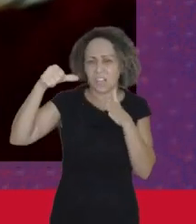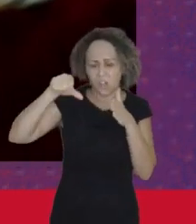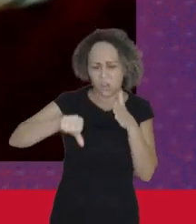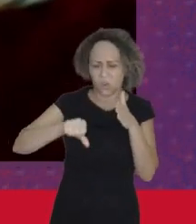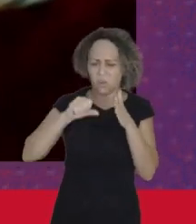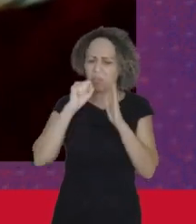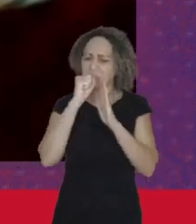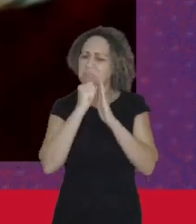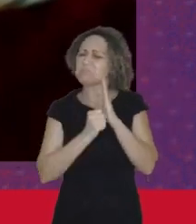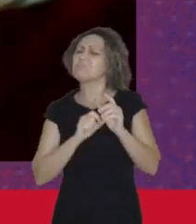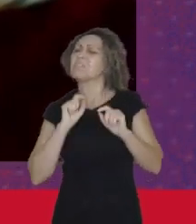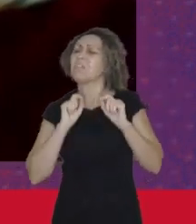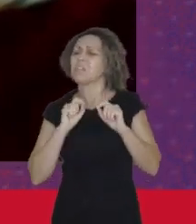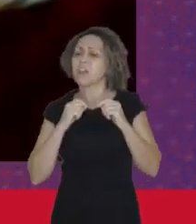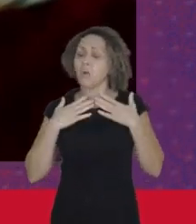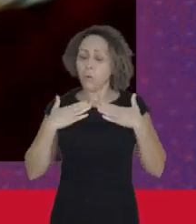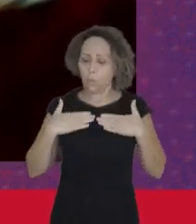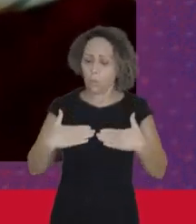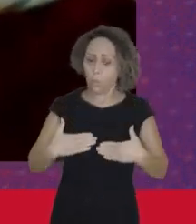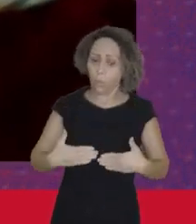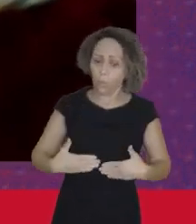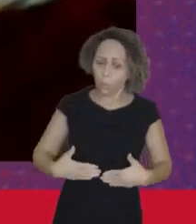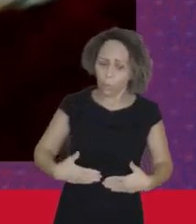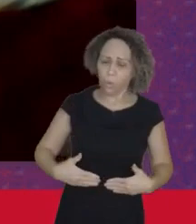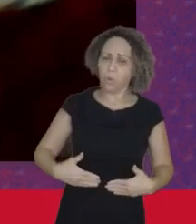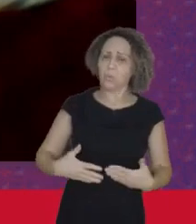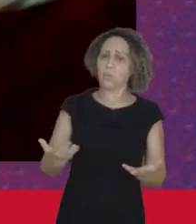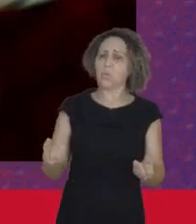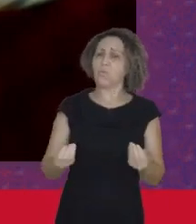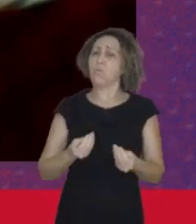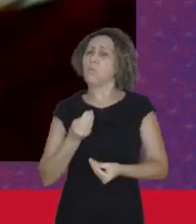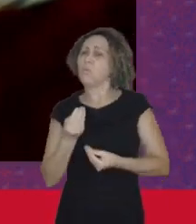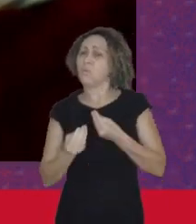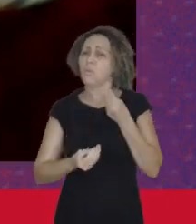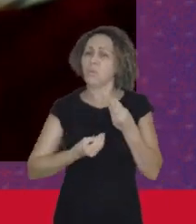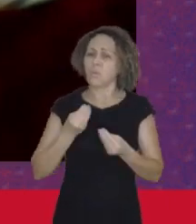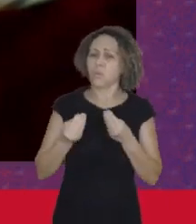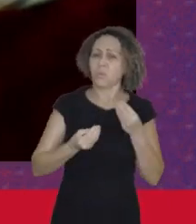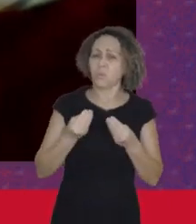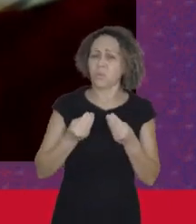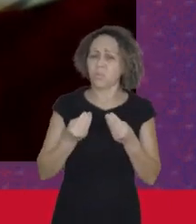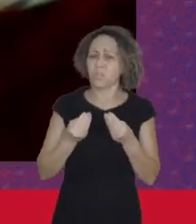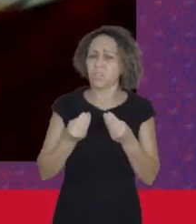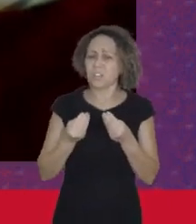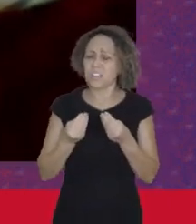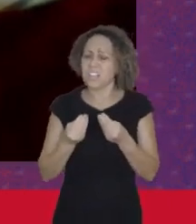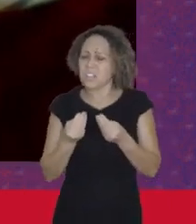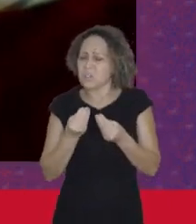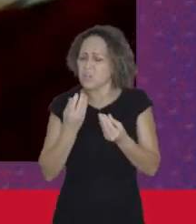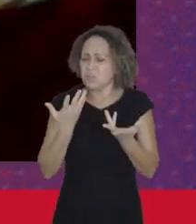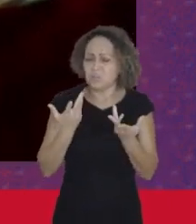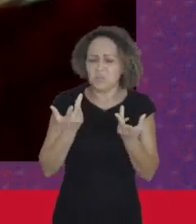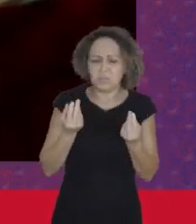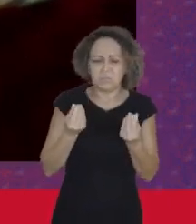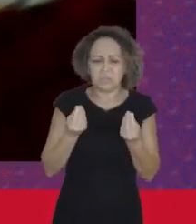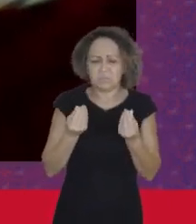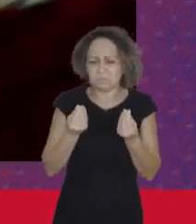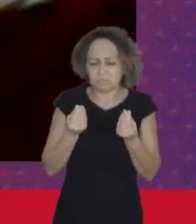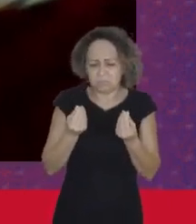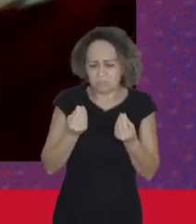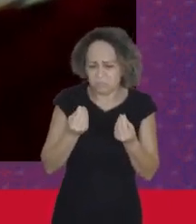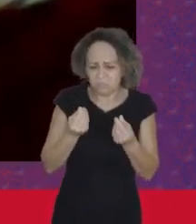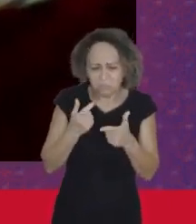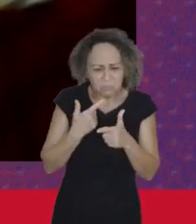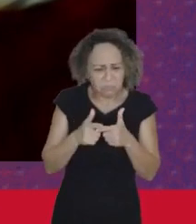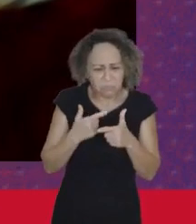corpo-organismo, né? A ideia do corpo com uma lesão ou uma disfunção orgânica.